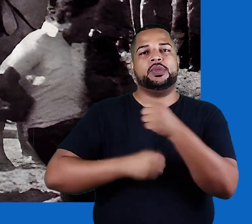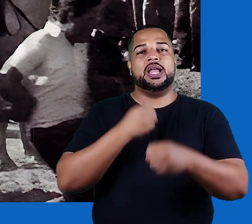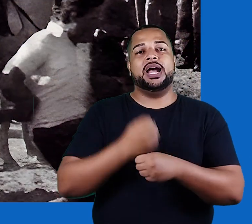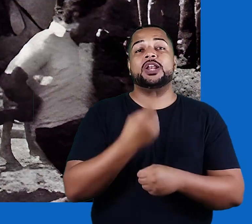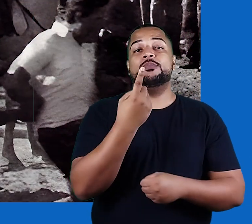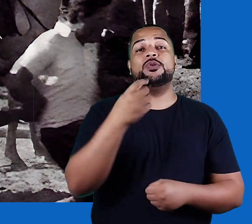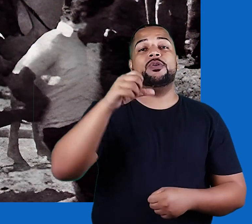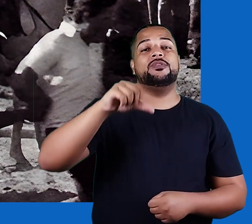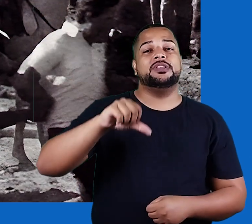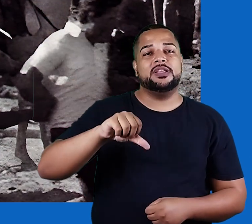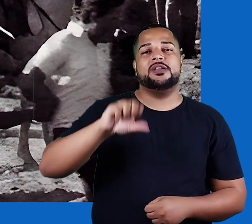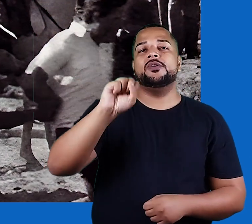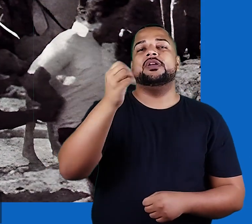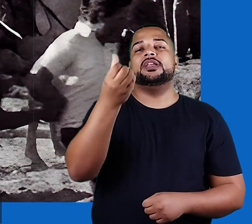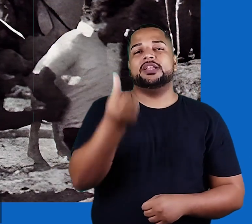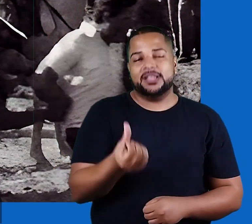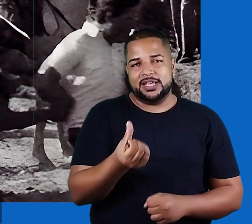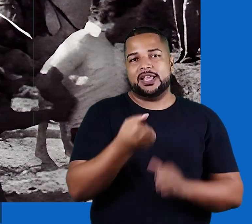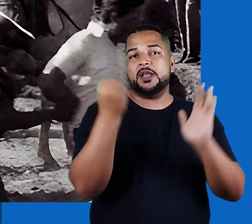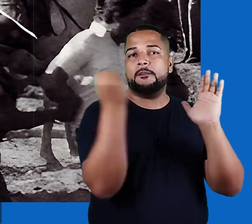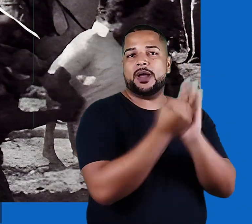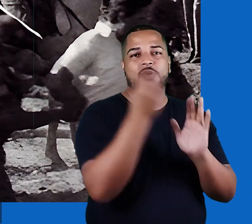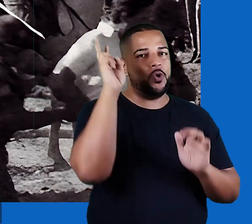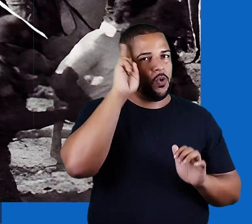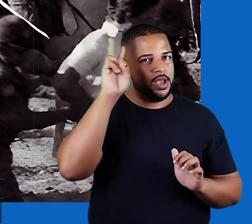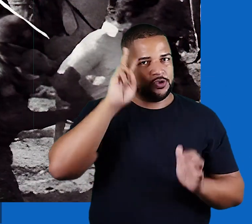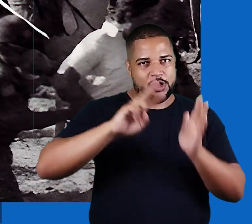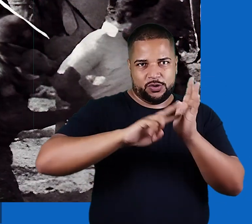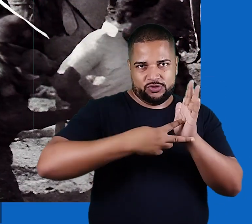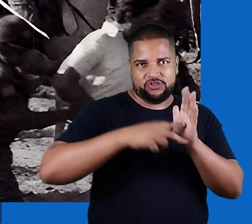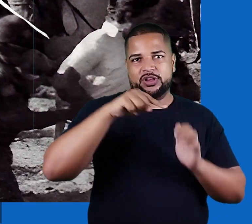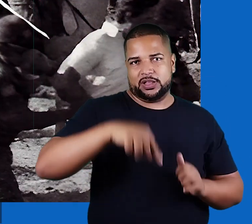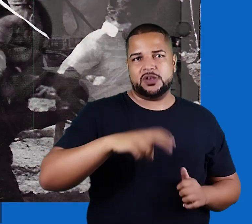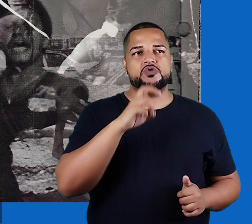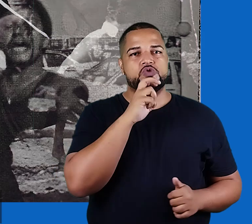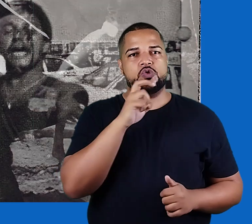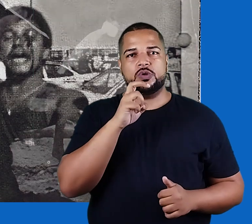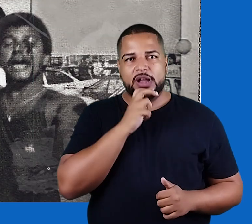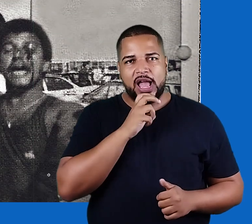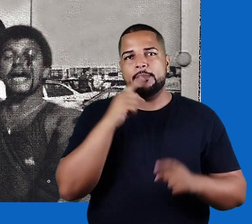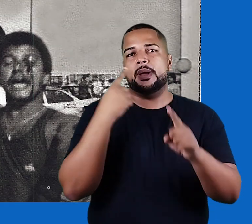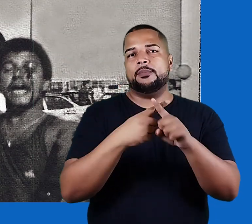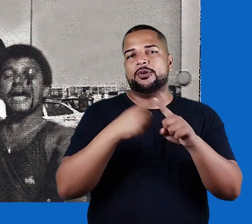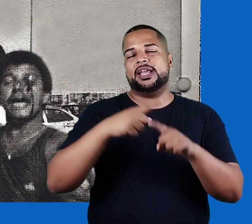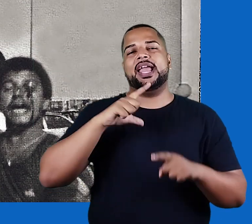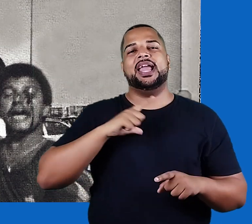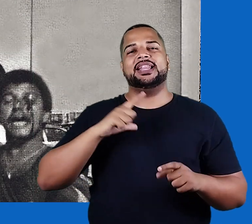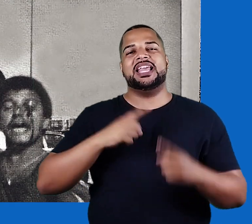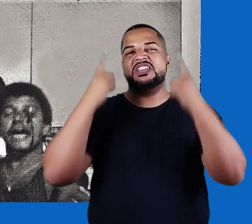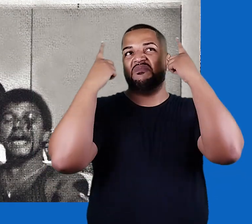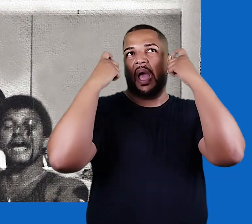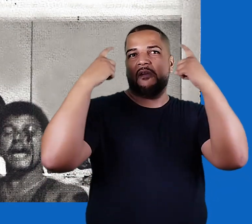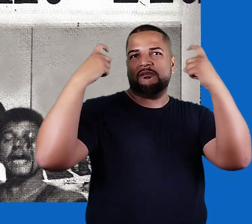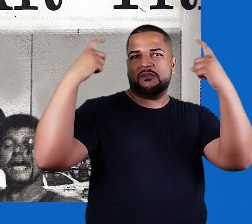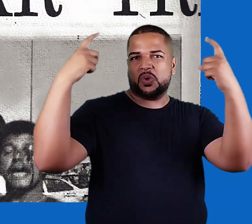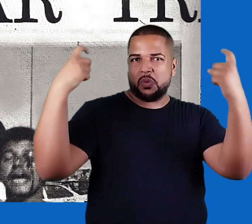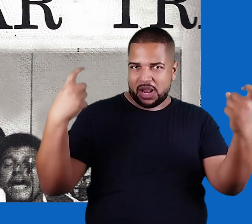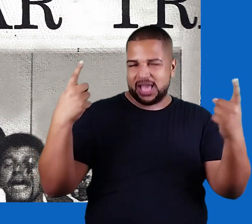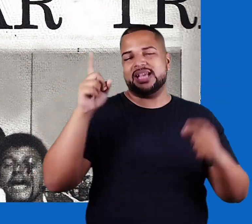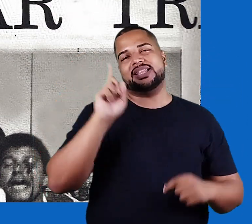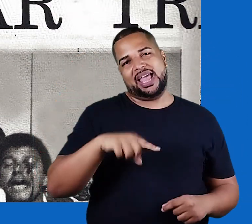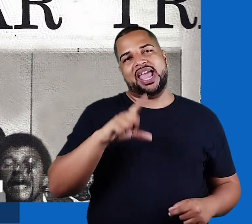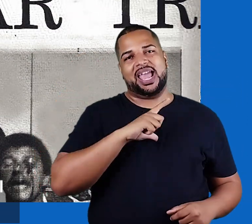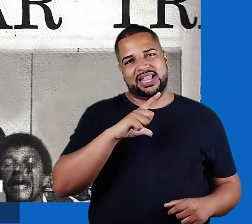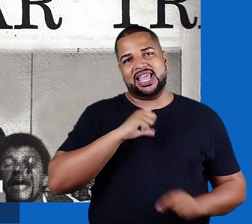de 1986 entrou para a história do sindicalismo em Sorocaba, marcado pela truculência patronal e do poder